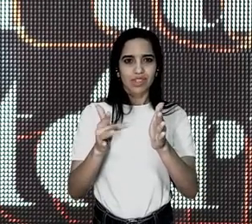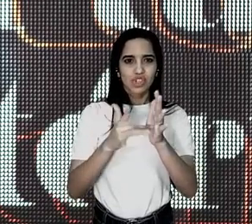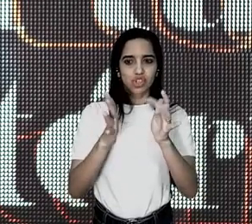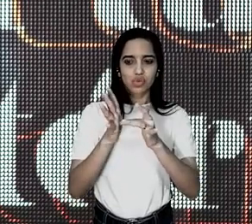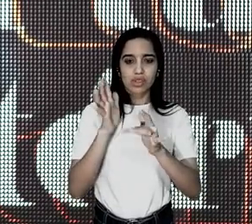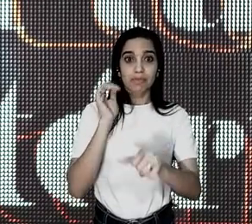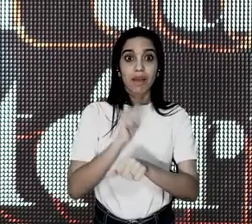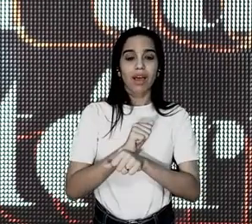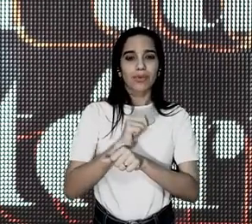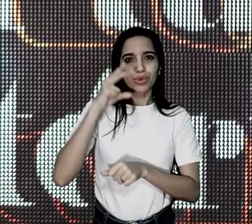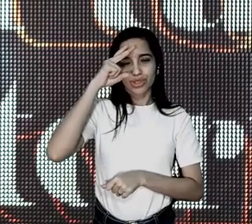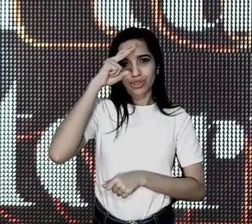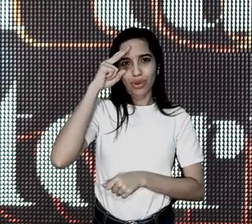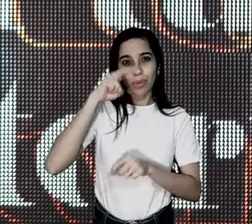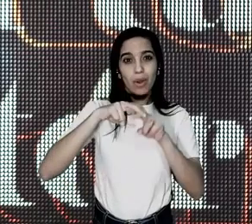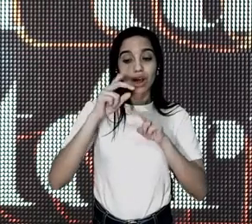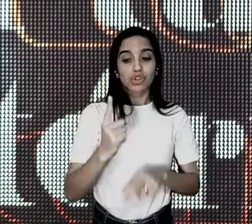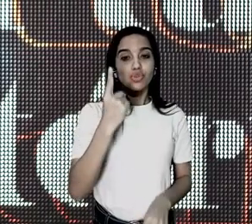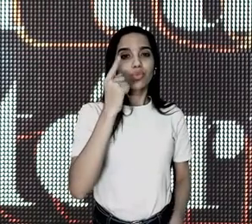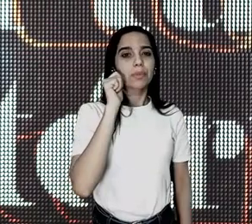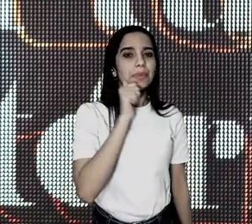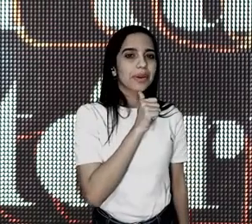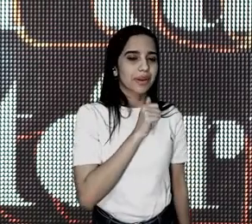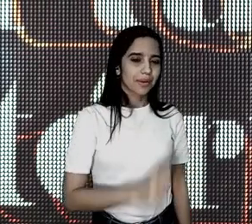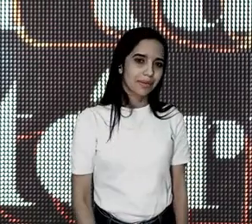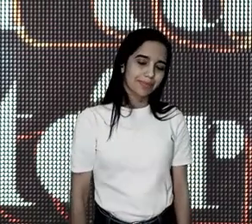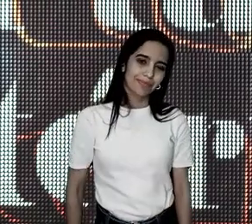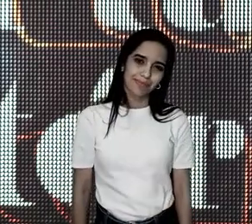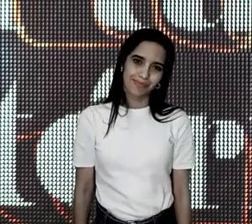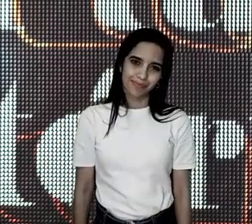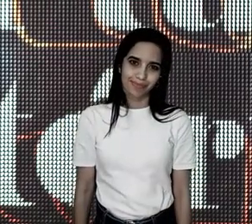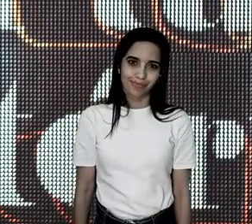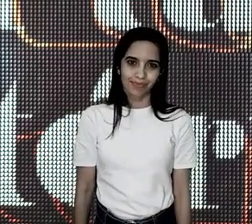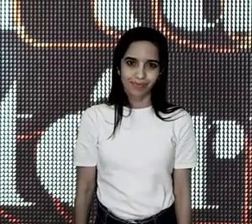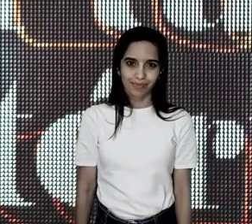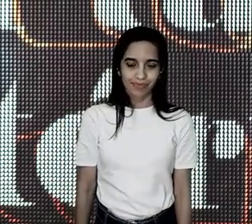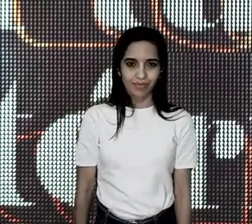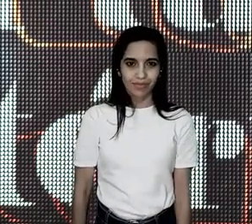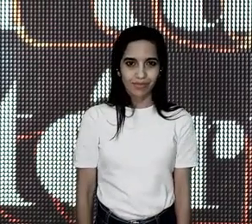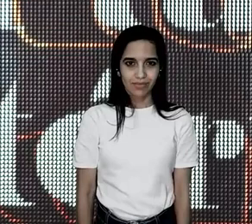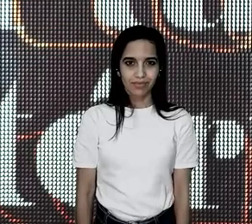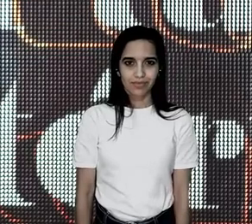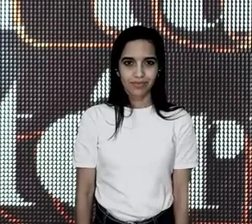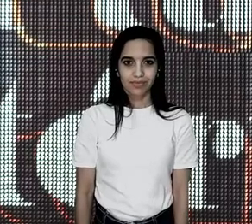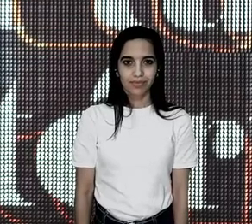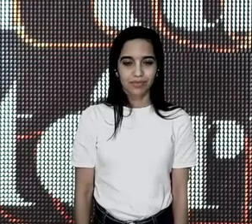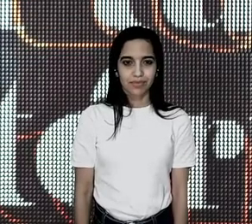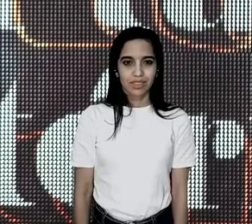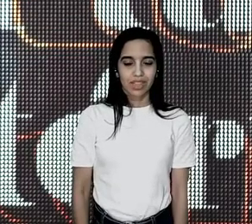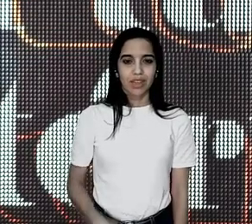Jesus parou a história por causa de uma mulher. E no meio daquela